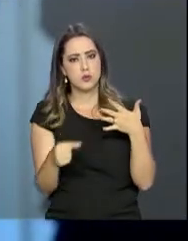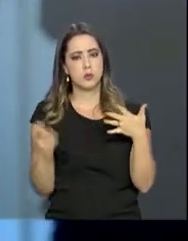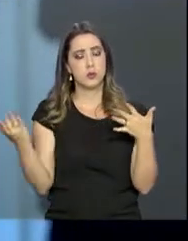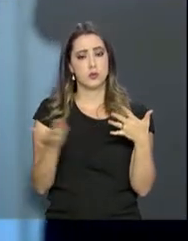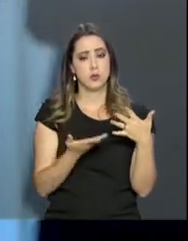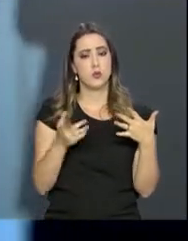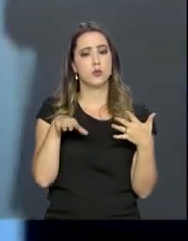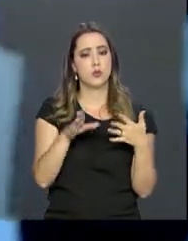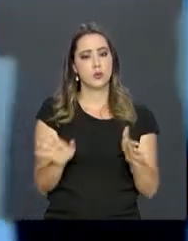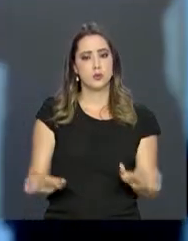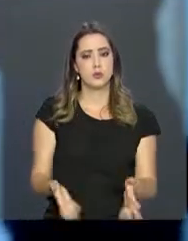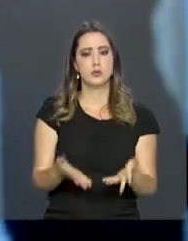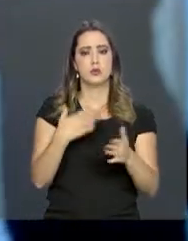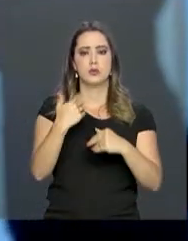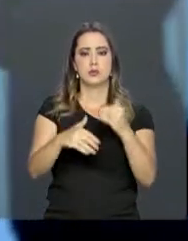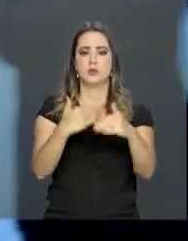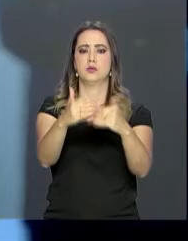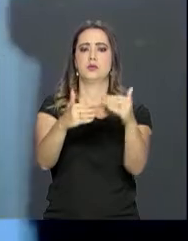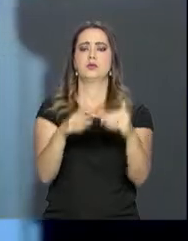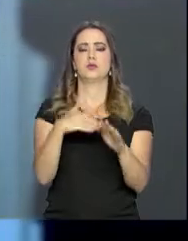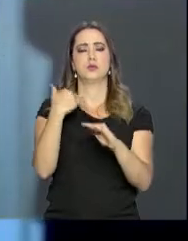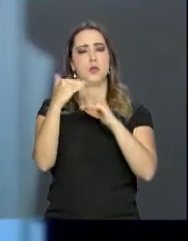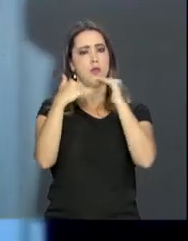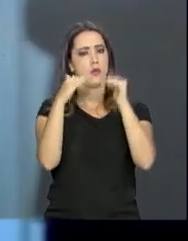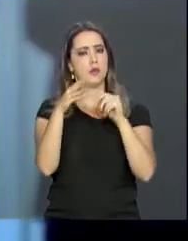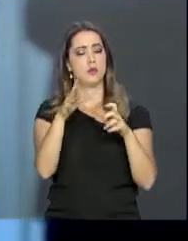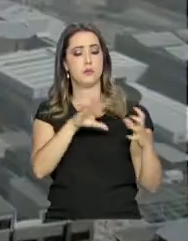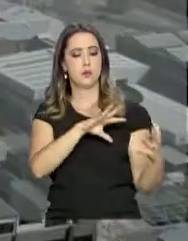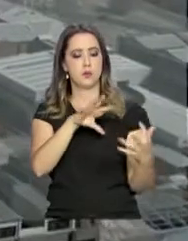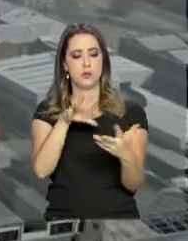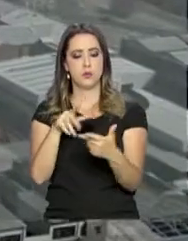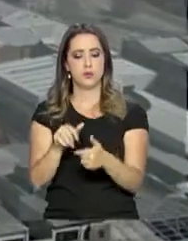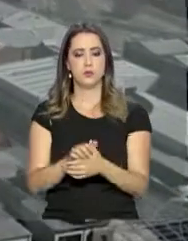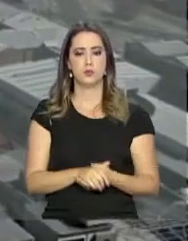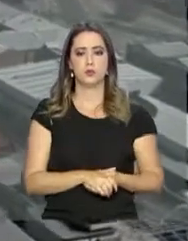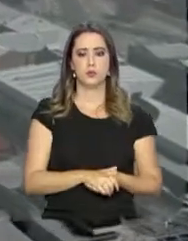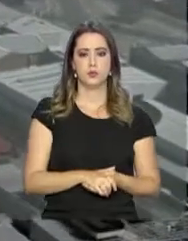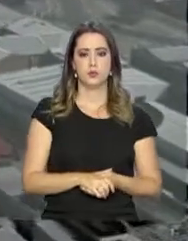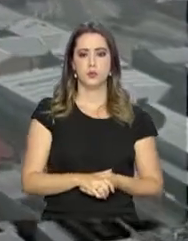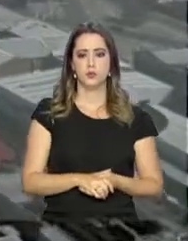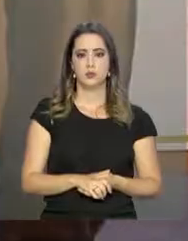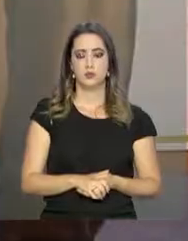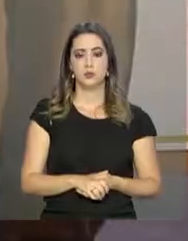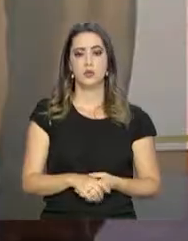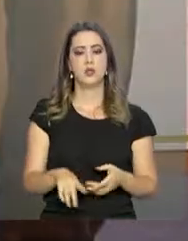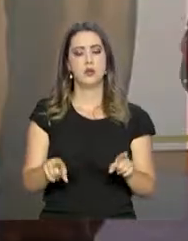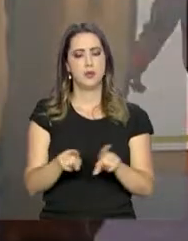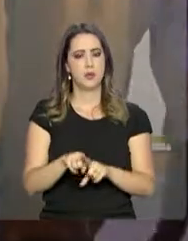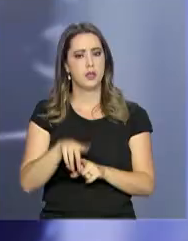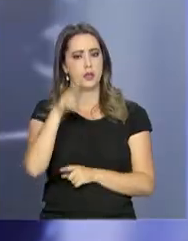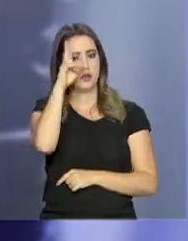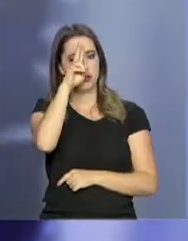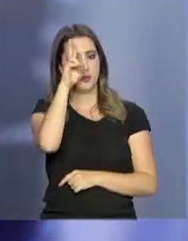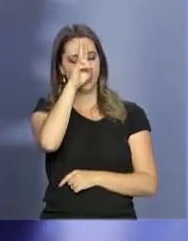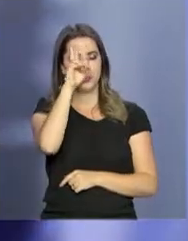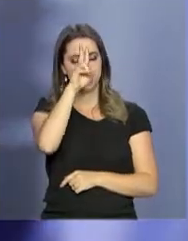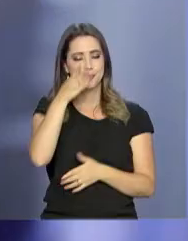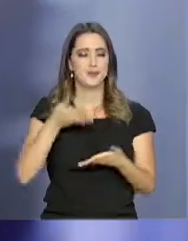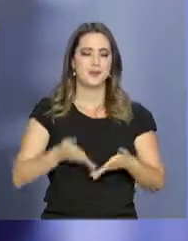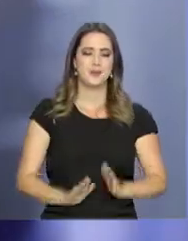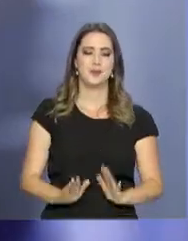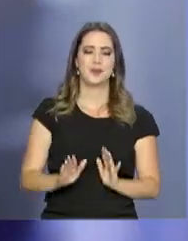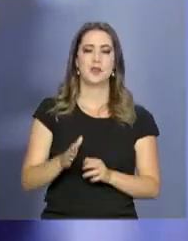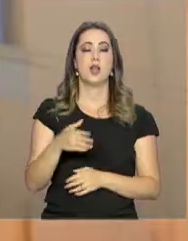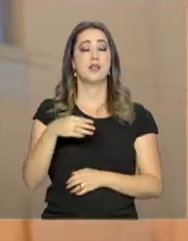existentes para promover o desenvolvimento e o crescimento global. A cúpula em Joanesburgo também lembrou os 100 anos de nascimento de